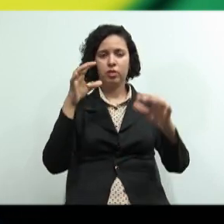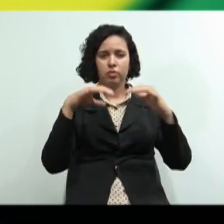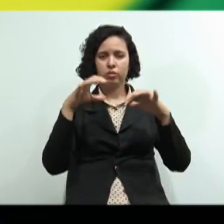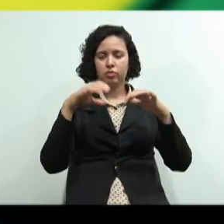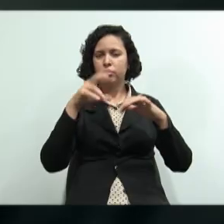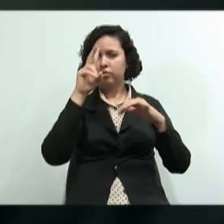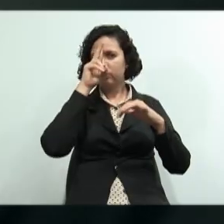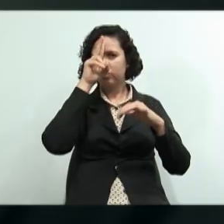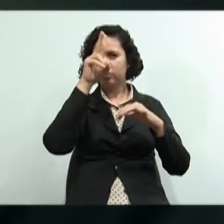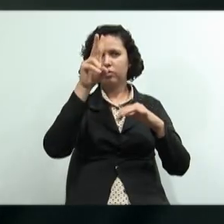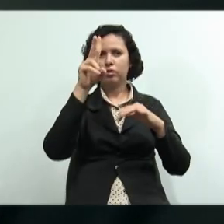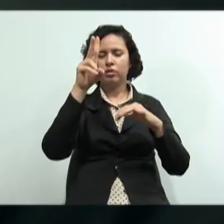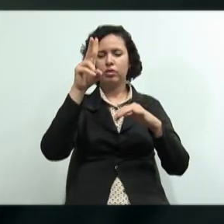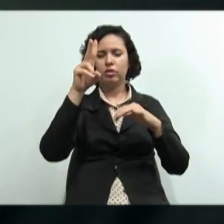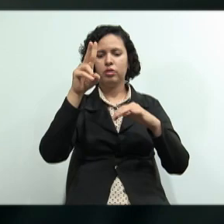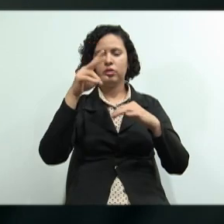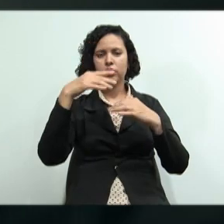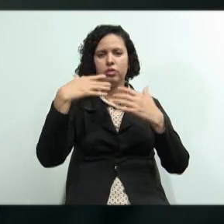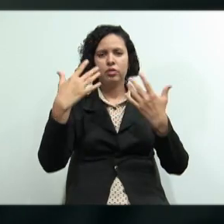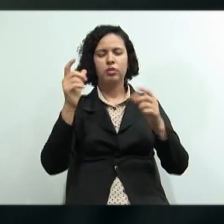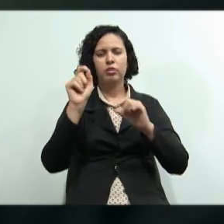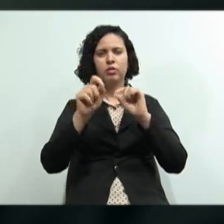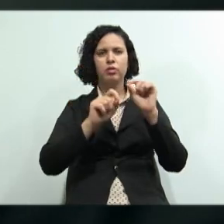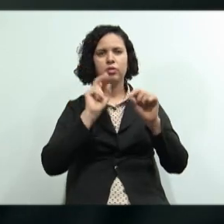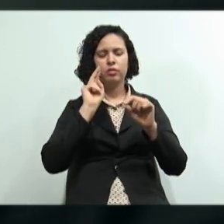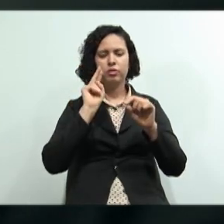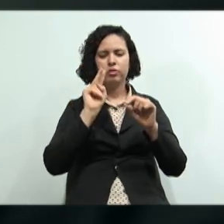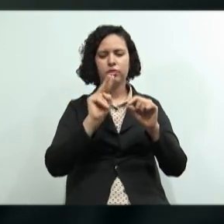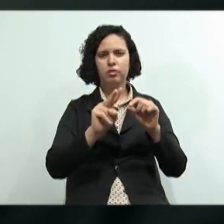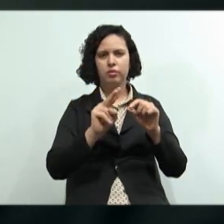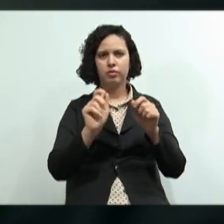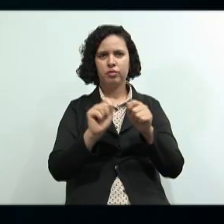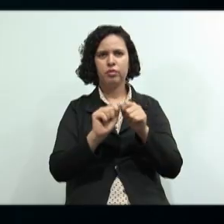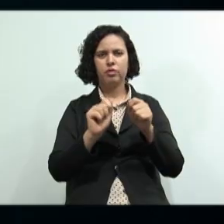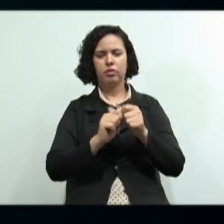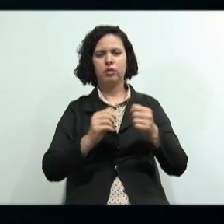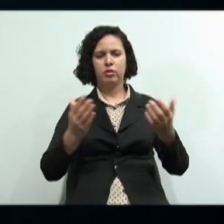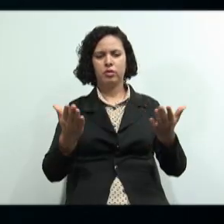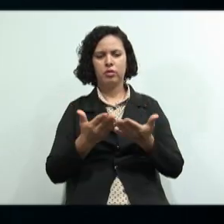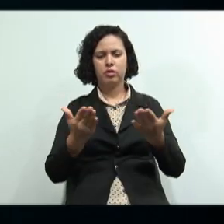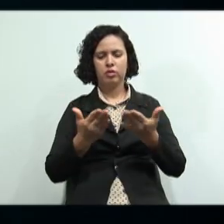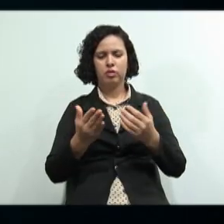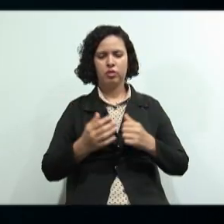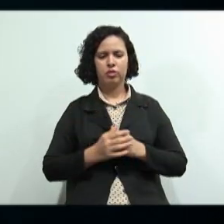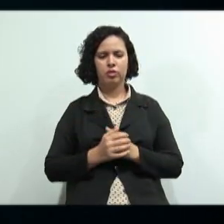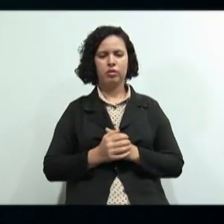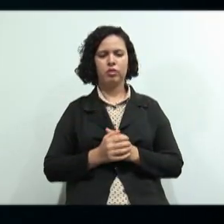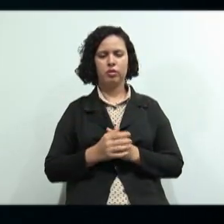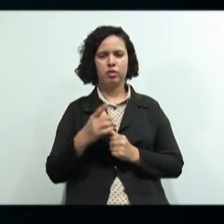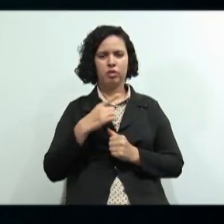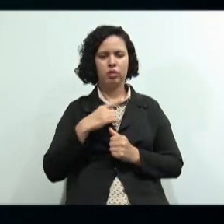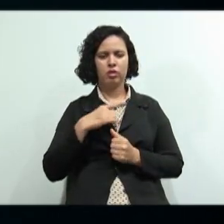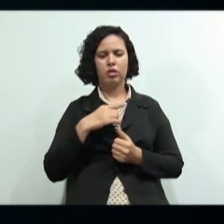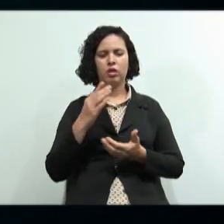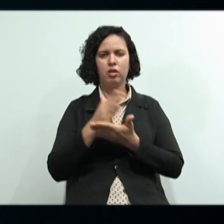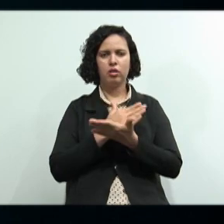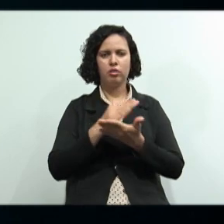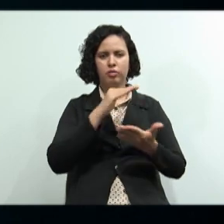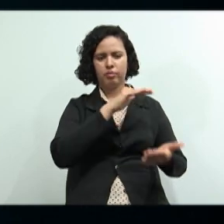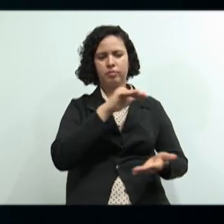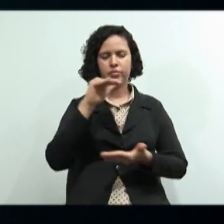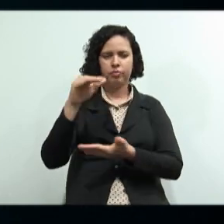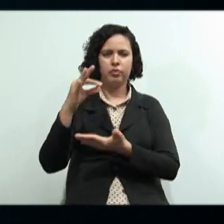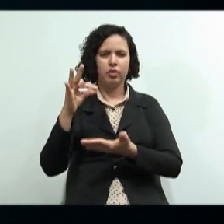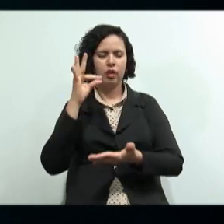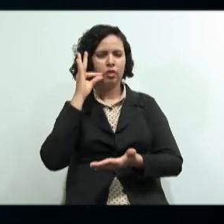café. Mas diz pra gente, o que o senhor veio fazer hoje na nossa cooperativa? Bom, eu trouxe algumas sacas de café para vocês torrarem para mim.